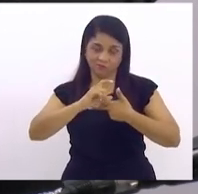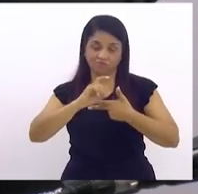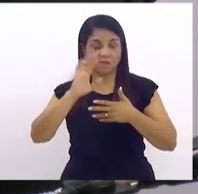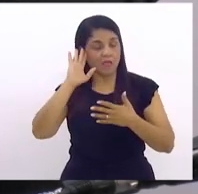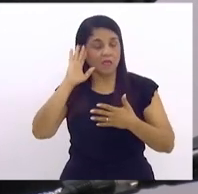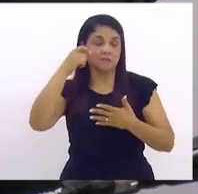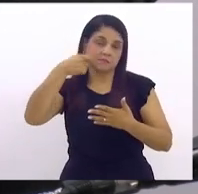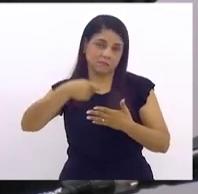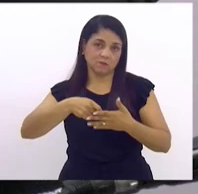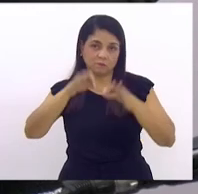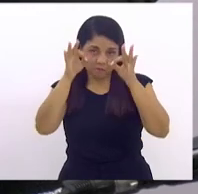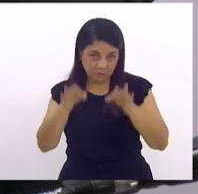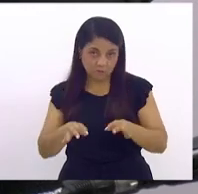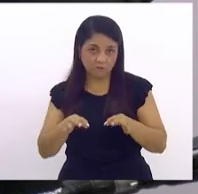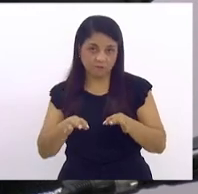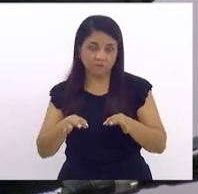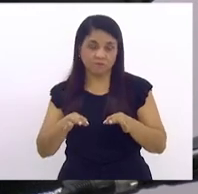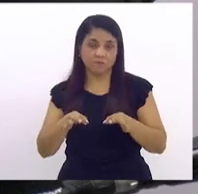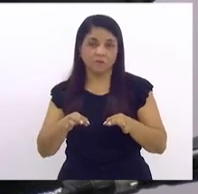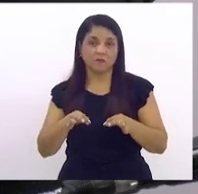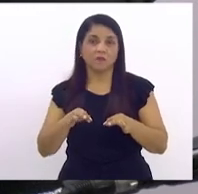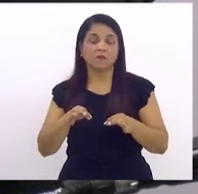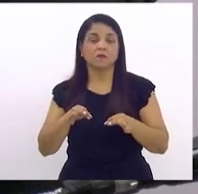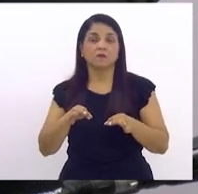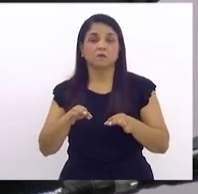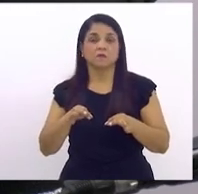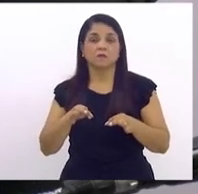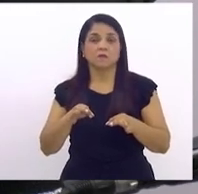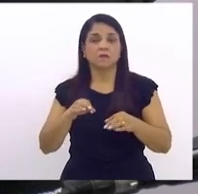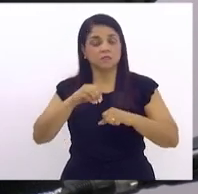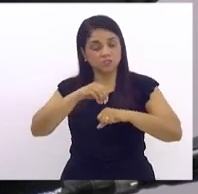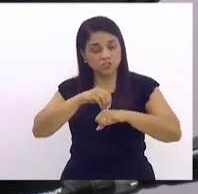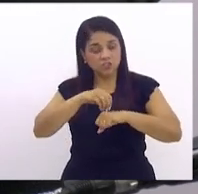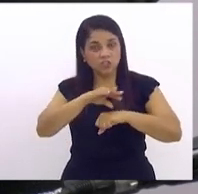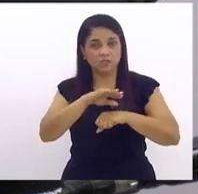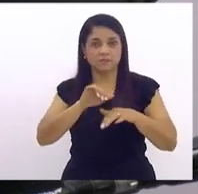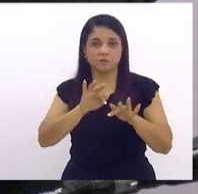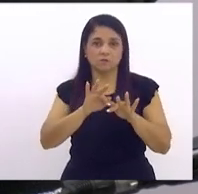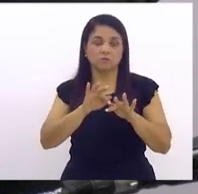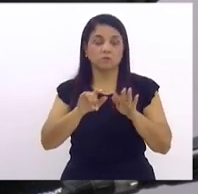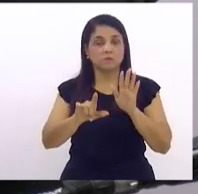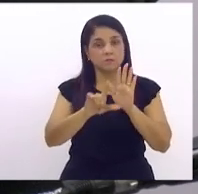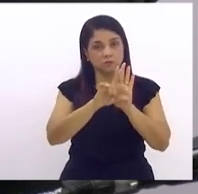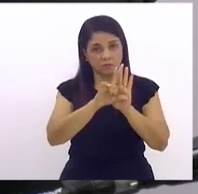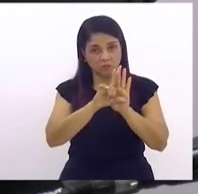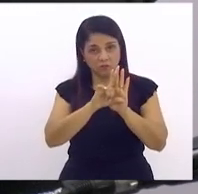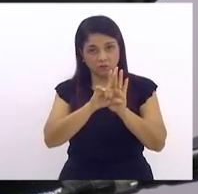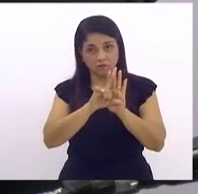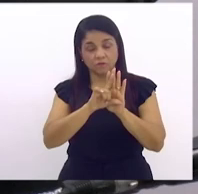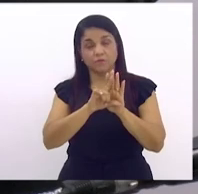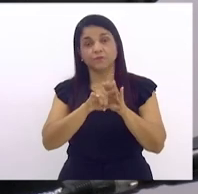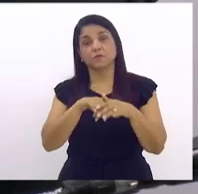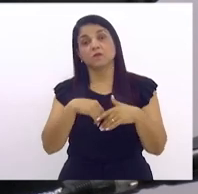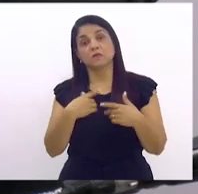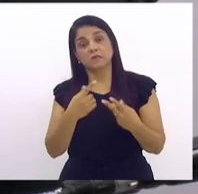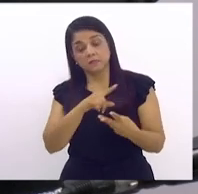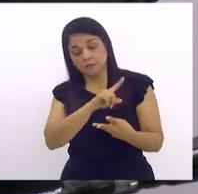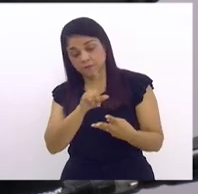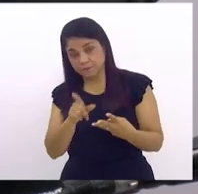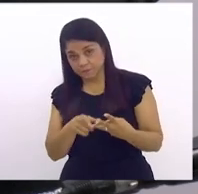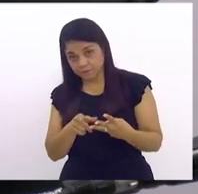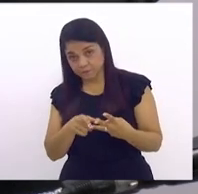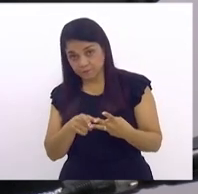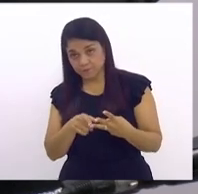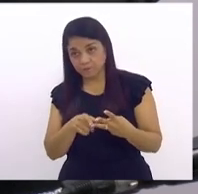mais acertada, de fato, seja a transformação em indicações legislativas. E, por último, a gente tem os